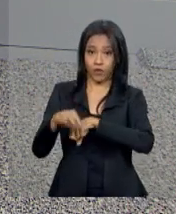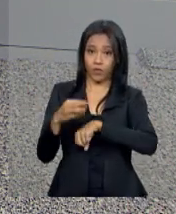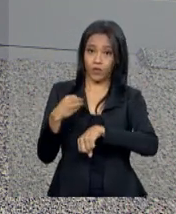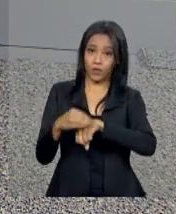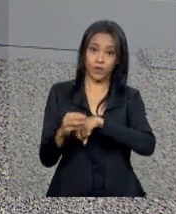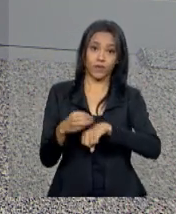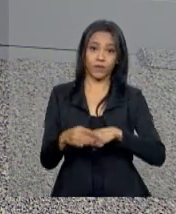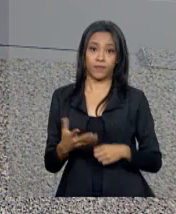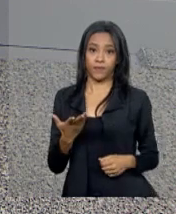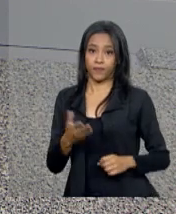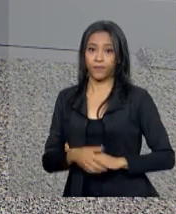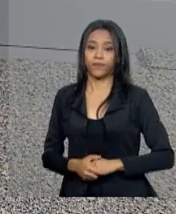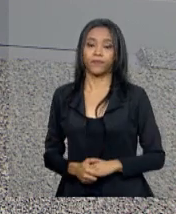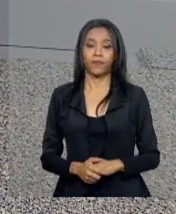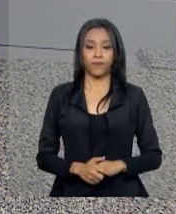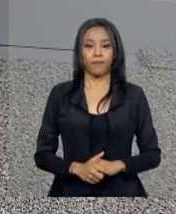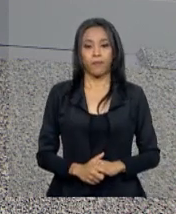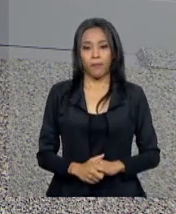gente para o lula